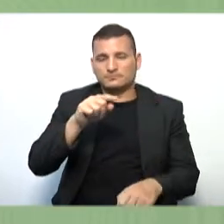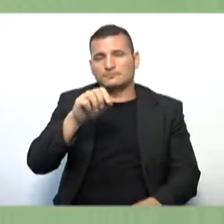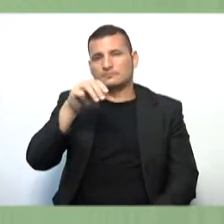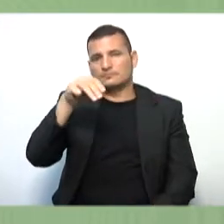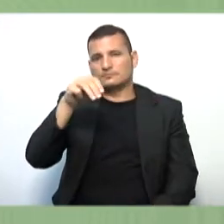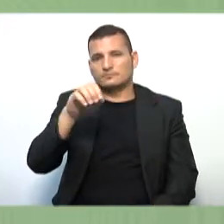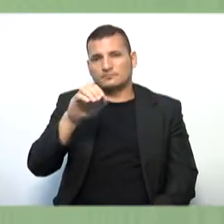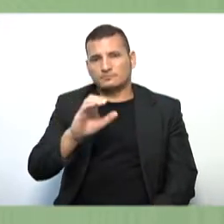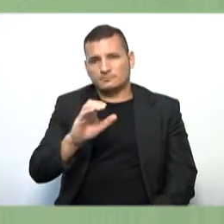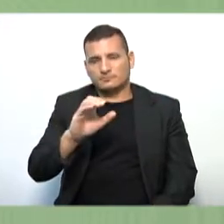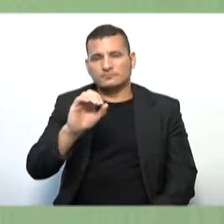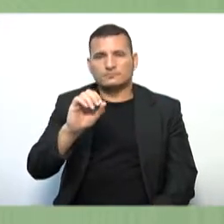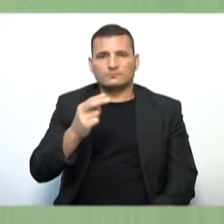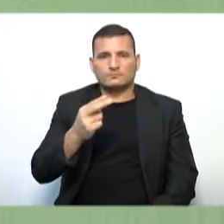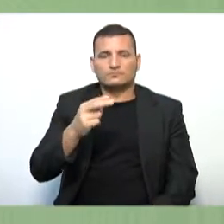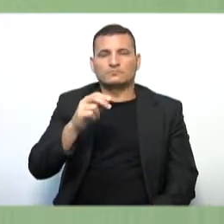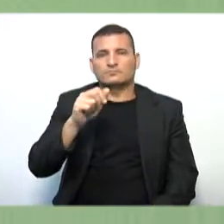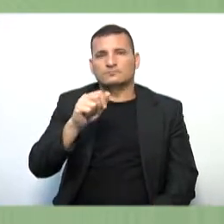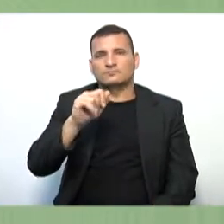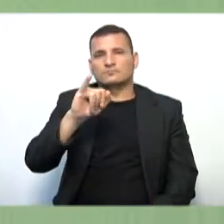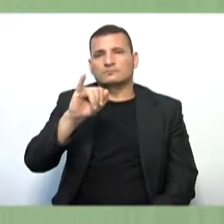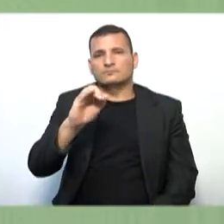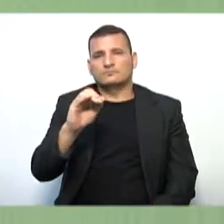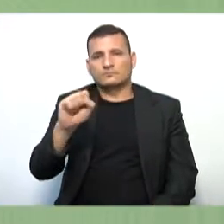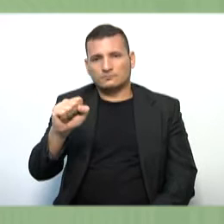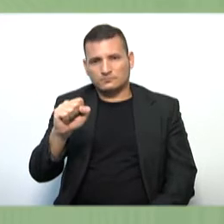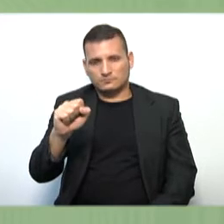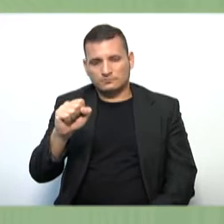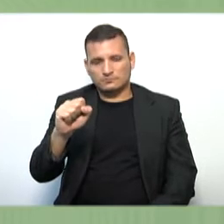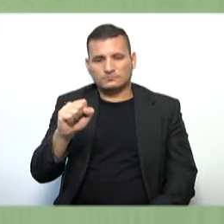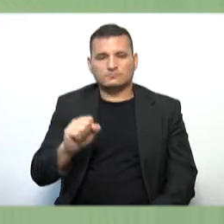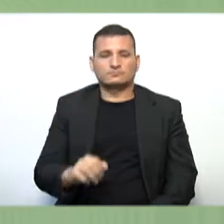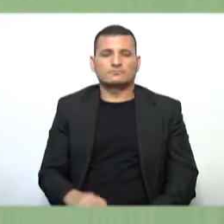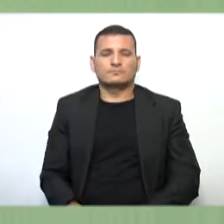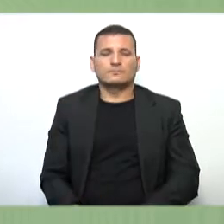o iOS para dispositivos móveis, né?